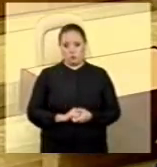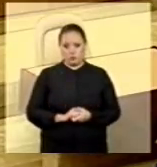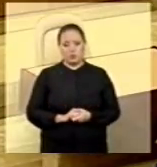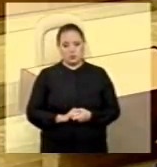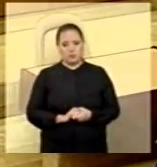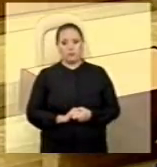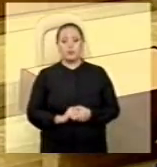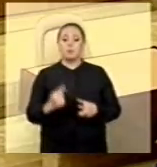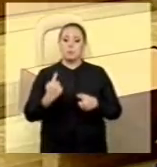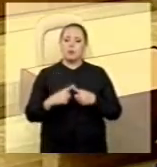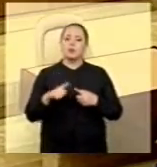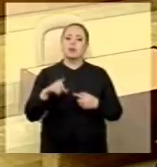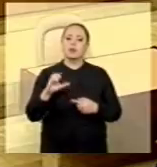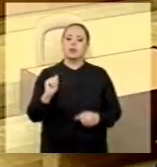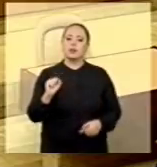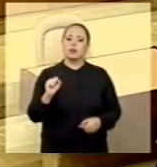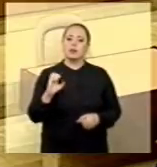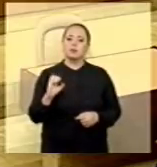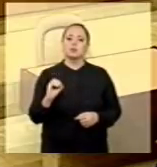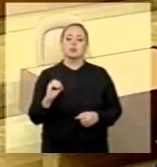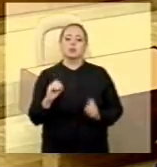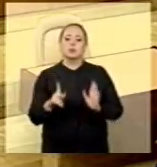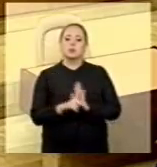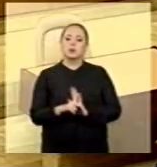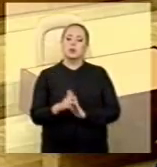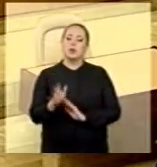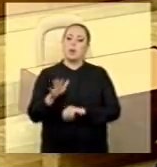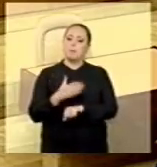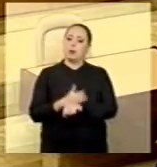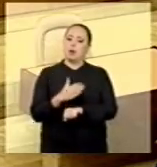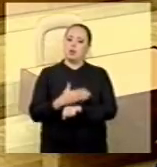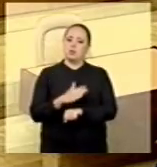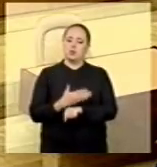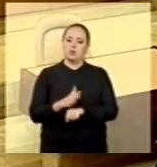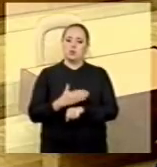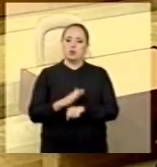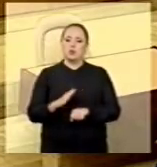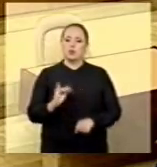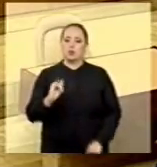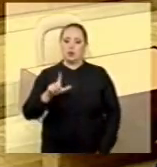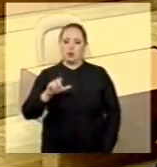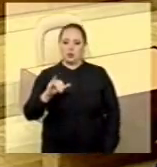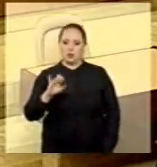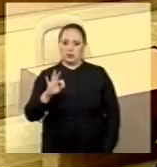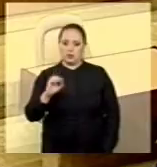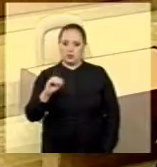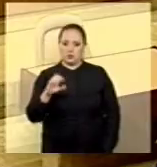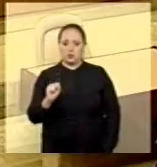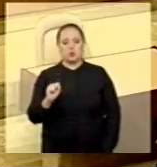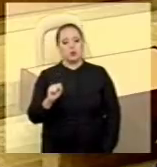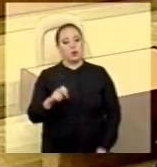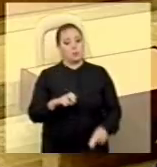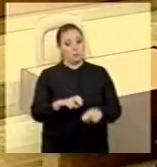Porque são casos relativos a práticas de fatos imputados como ilícitos em razão